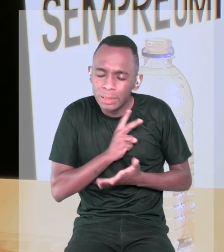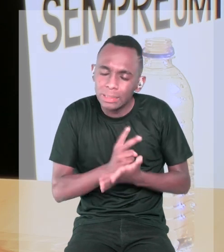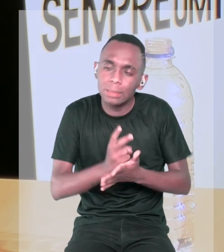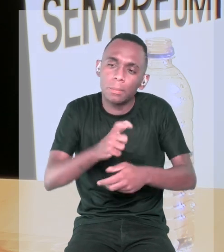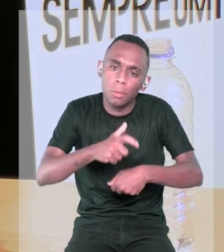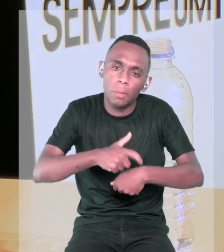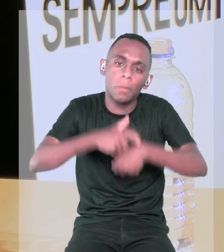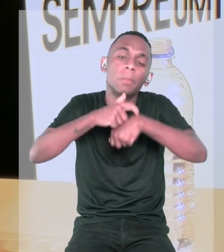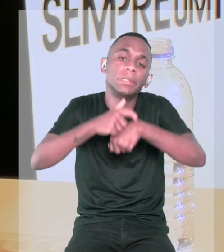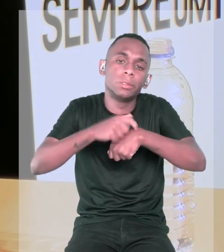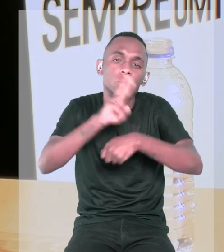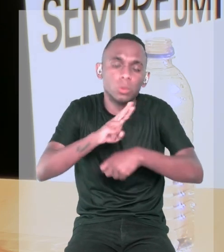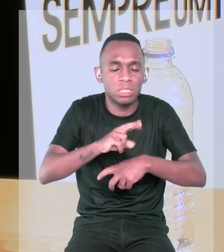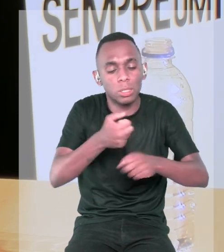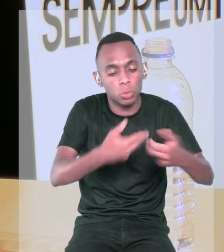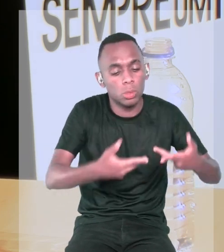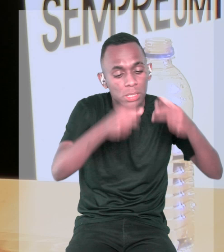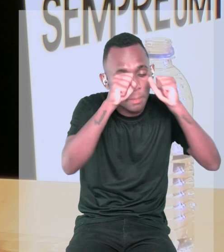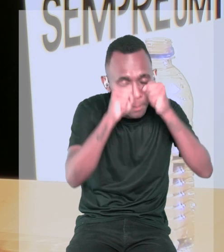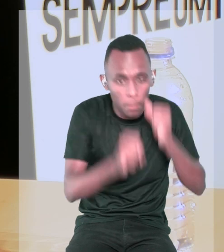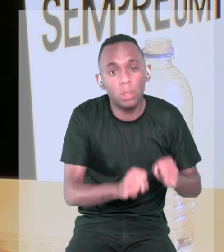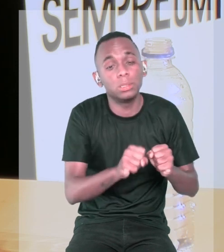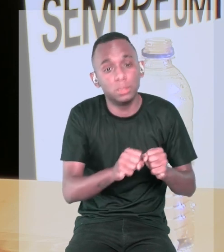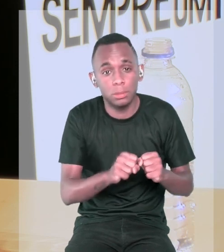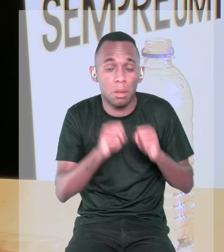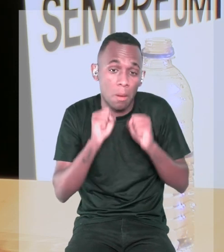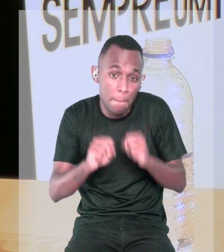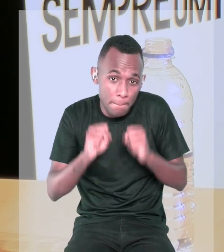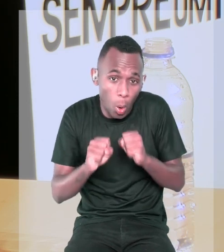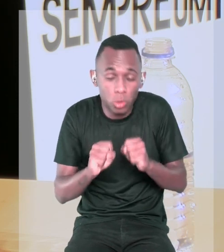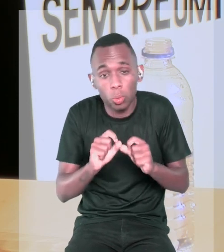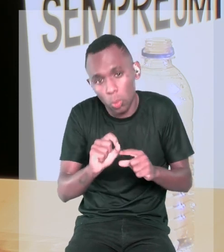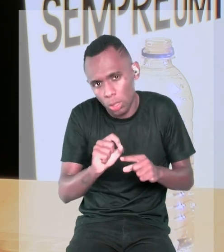só começa mesmo tarde. Ele tem seu tempo.